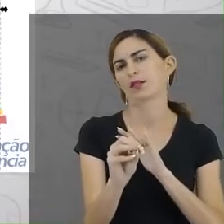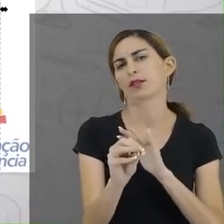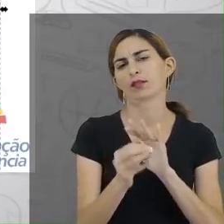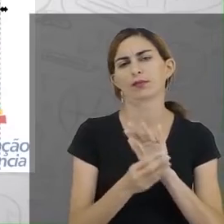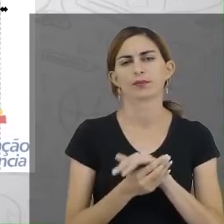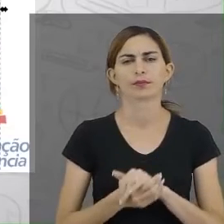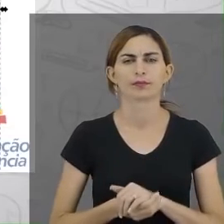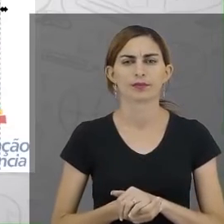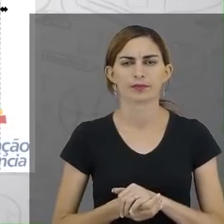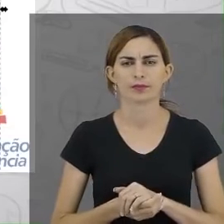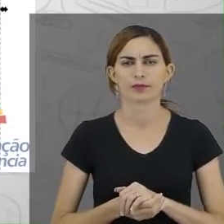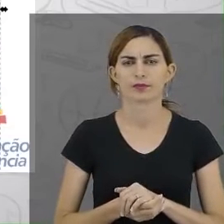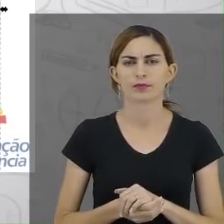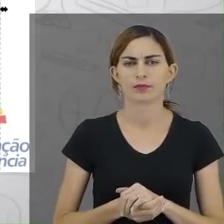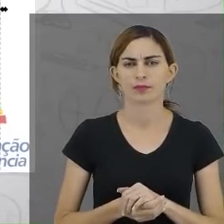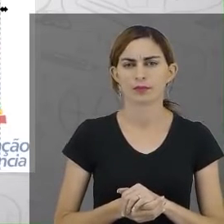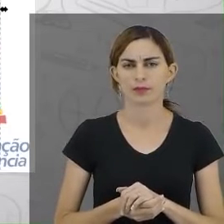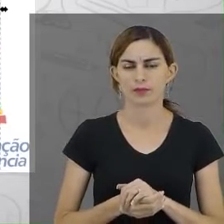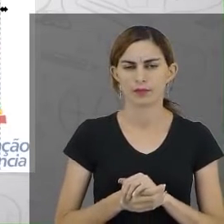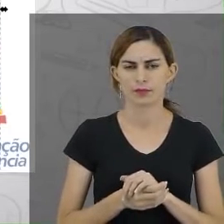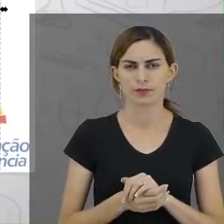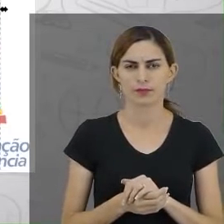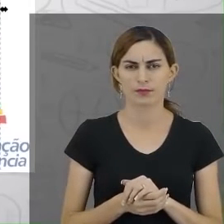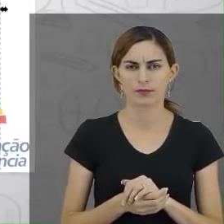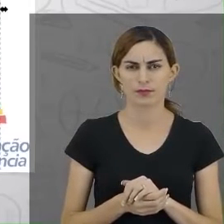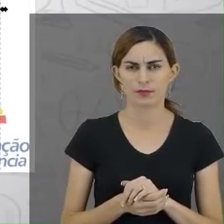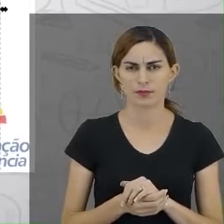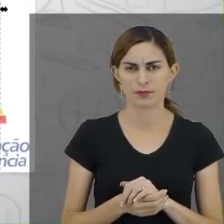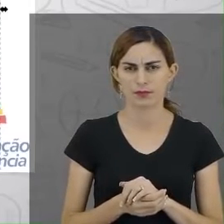como 40.